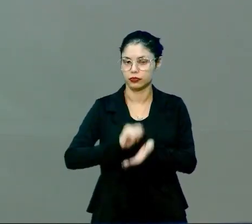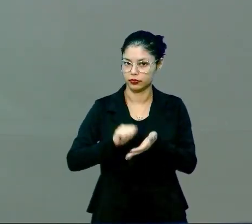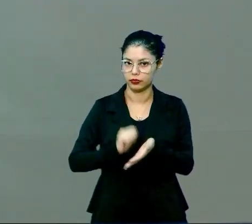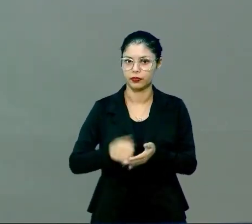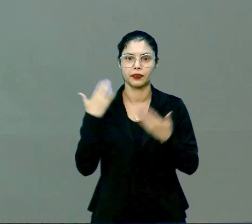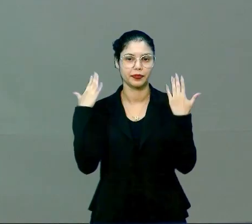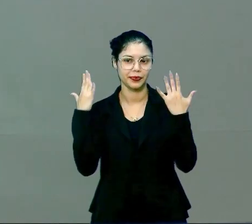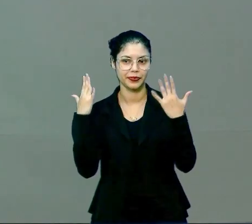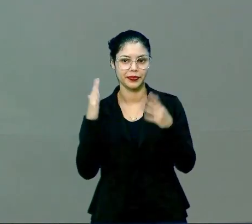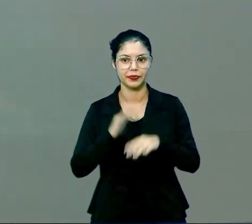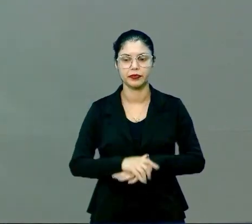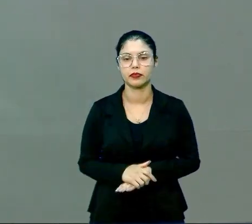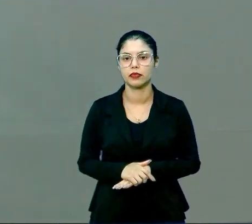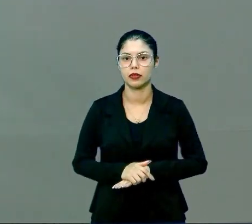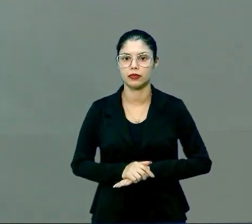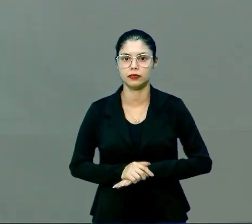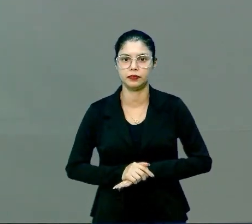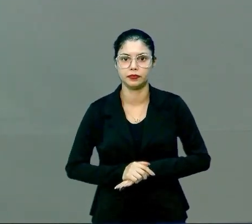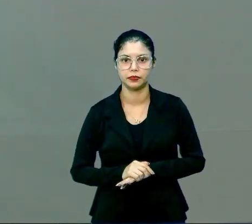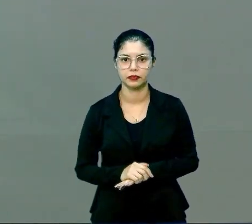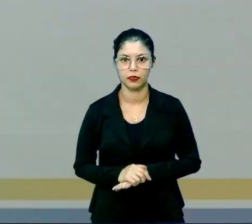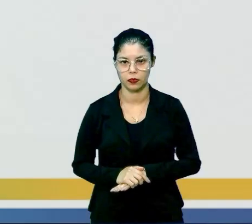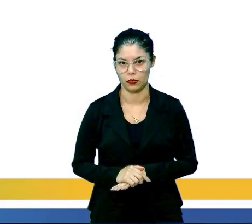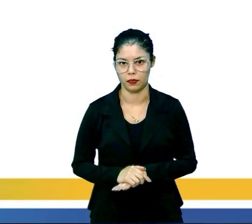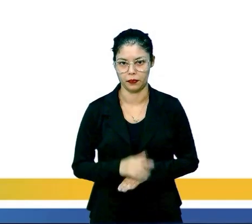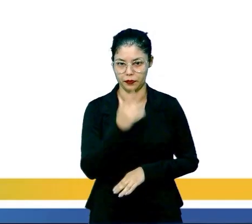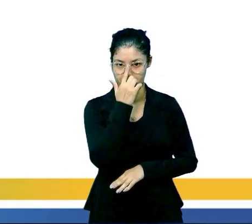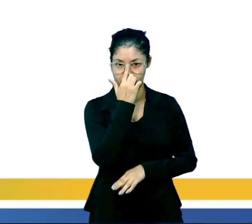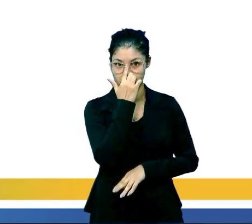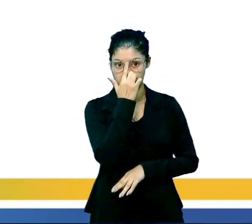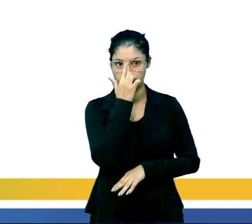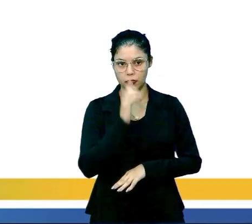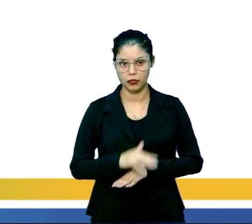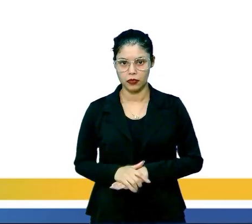escrita, parabéns! Então, vamos à nossa aula.